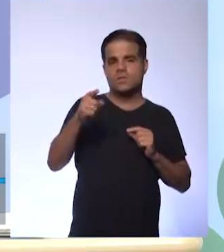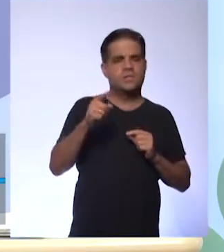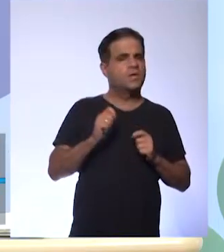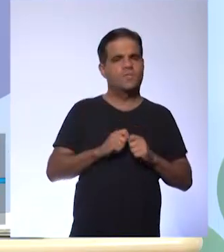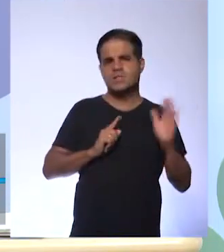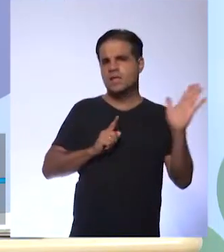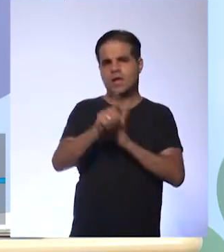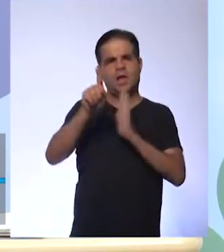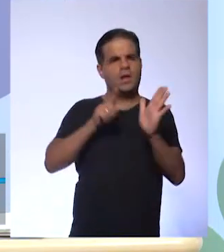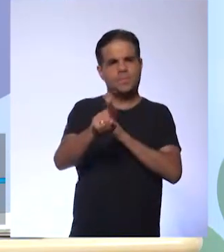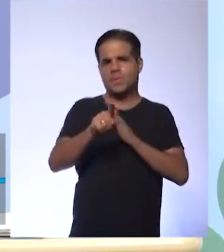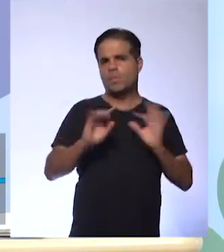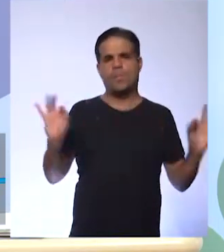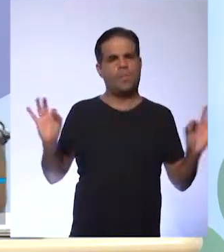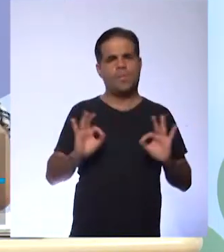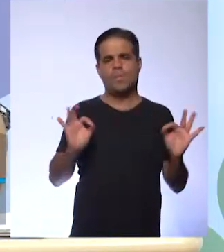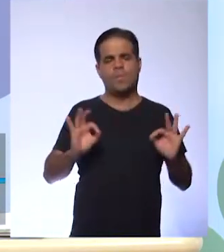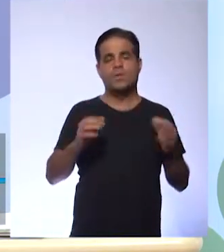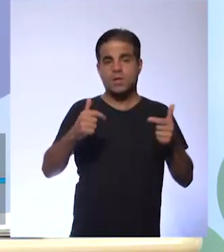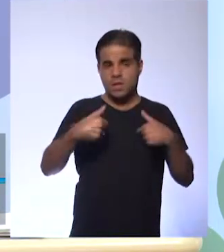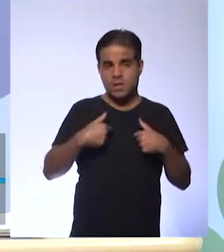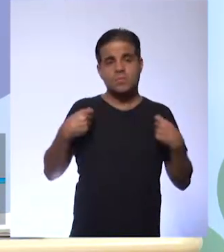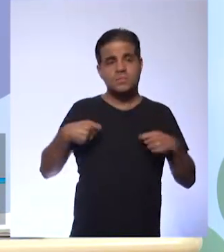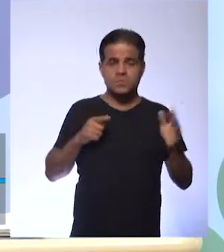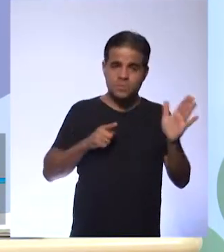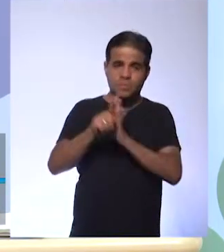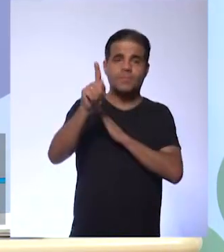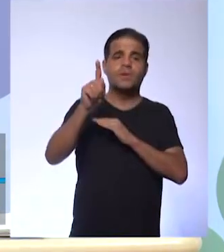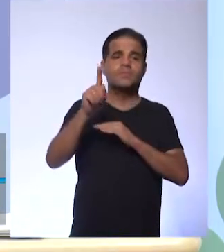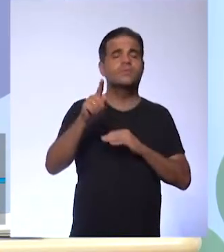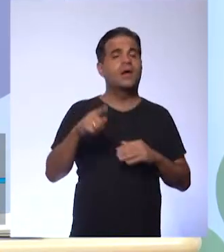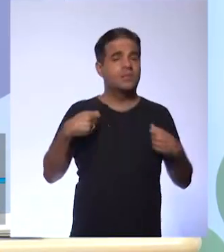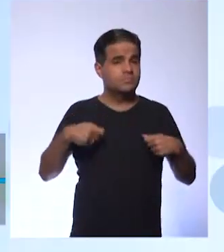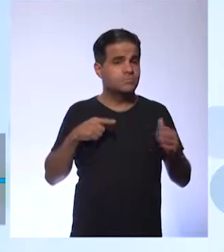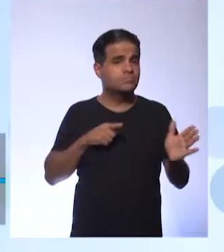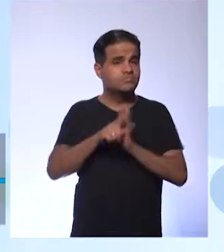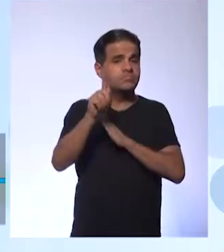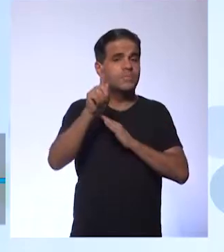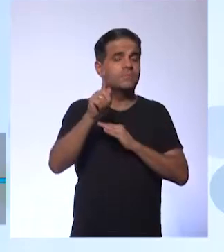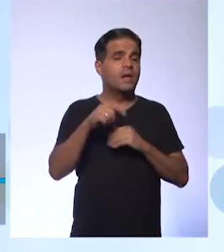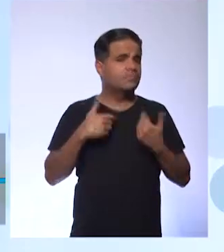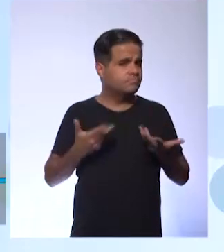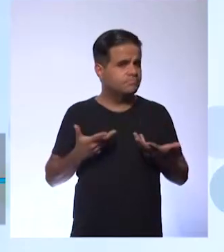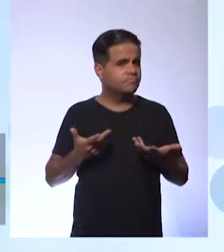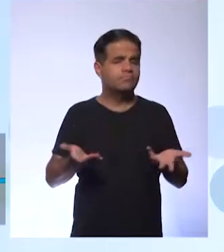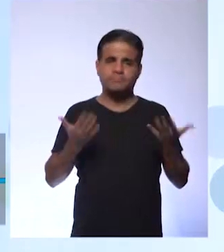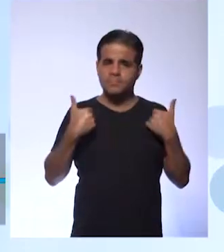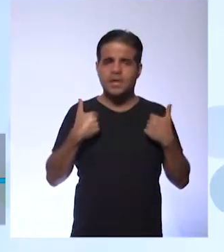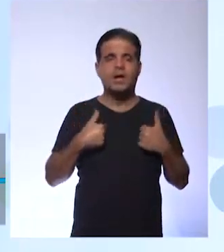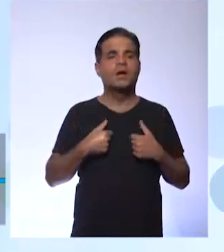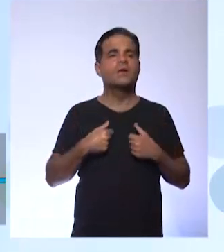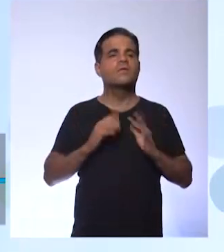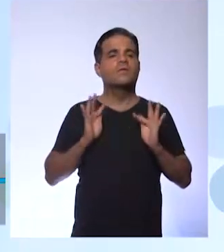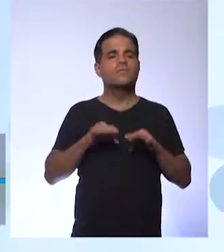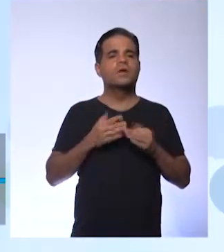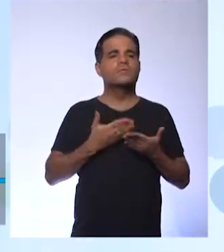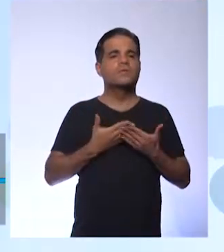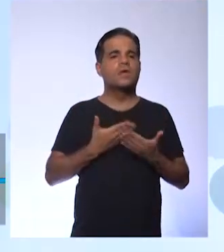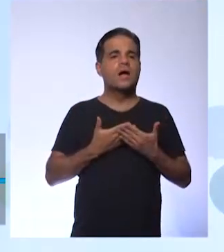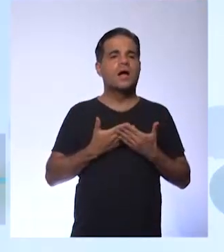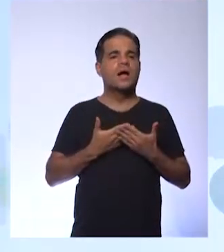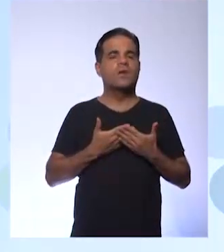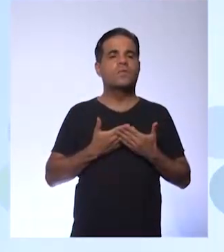essa pergunta Isso. para mim. Eu Joga. é que devo perguntar, Eu é né? que tenho que perguntar. Bora lá, finalzinho da aula,